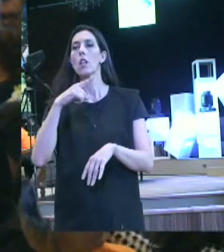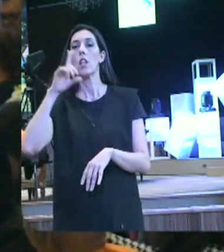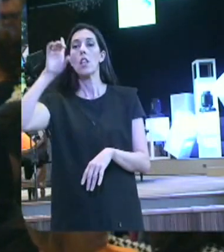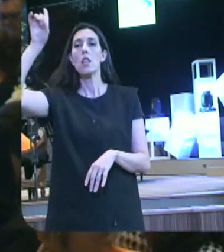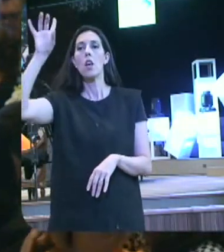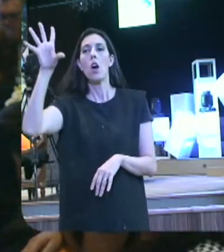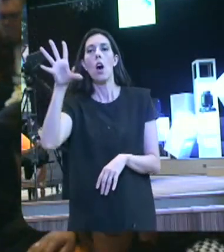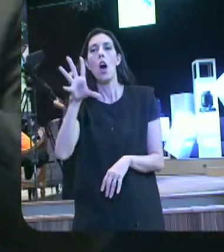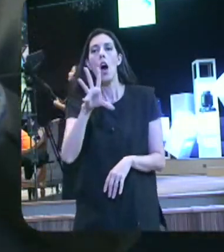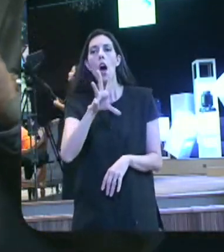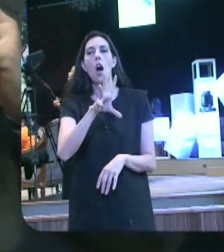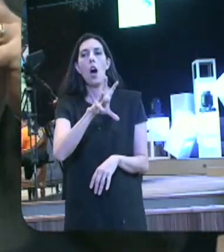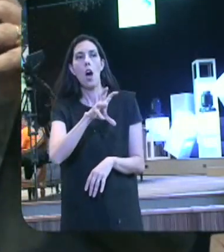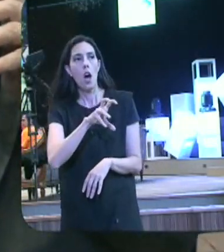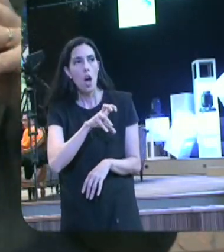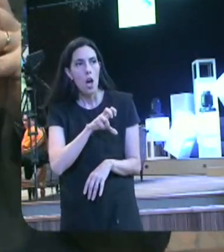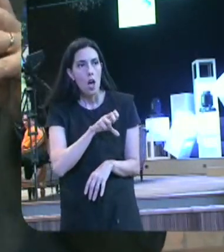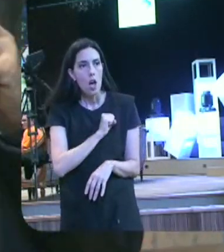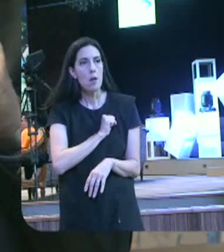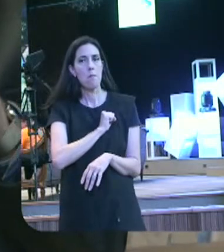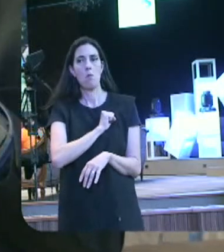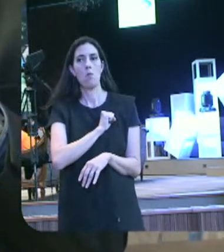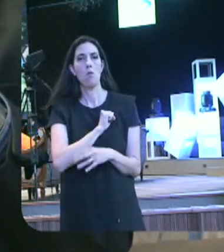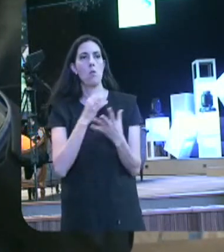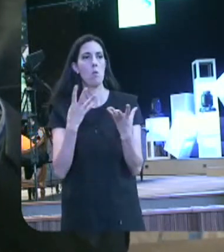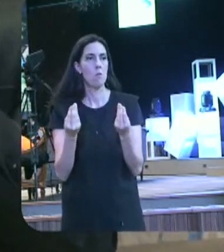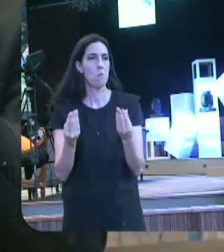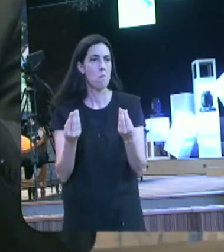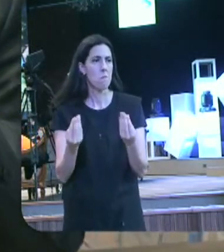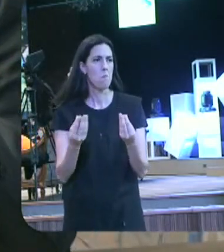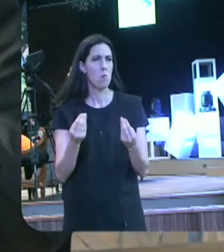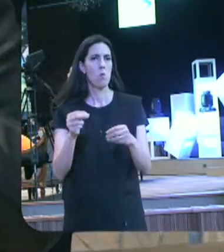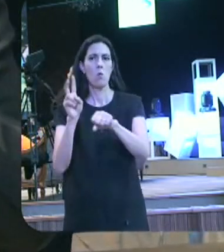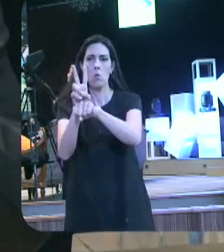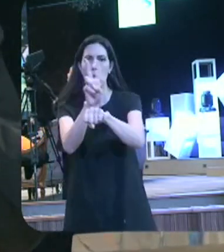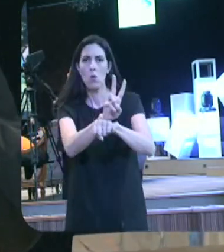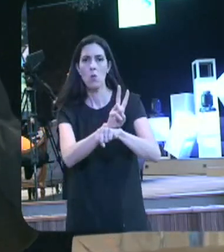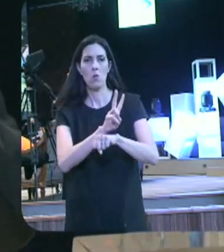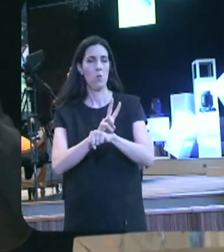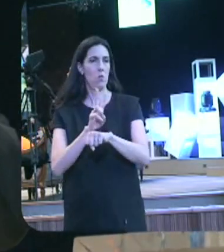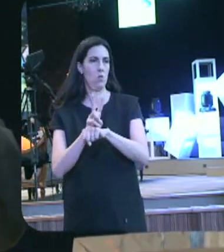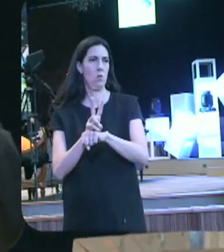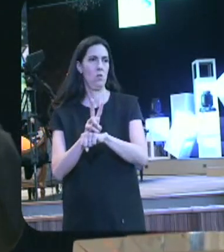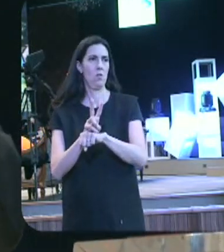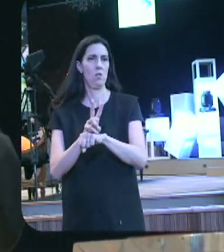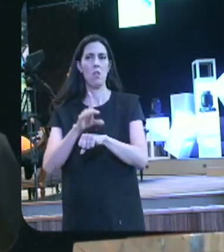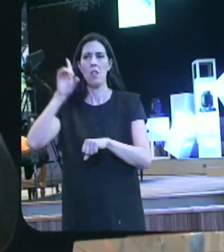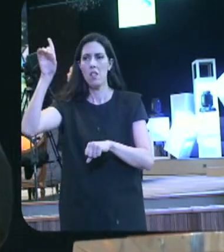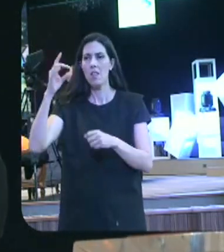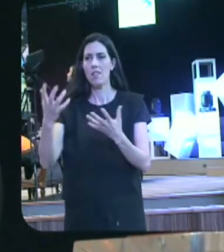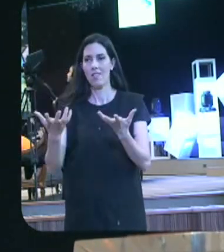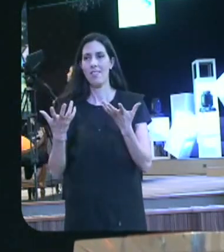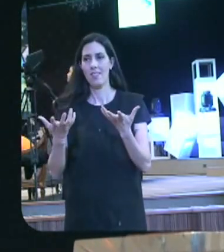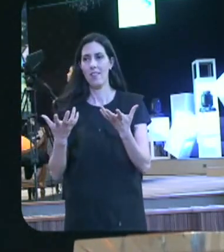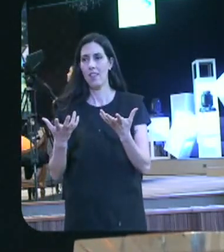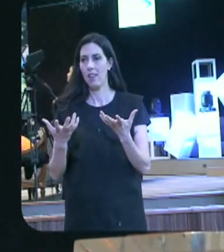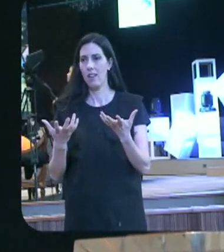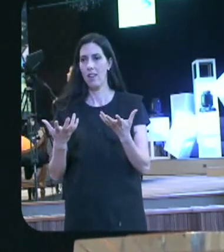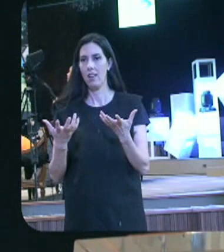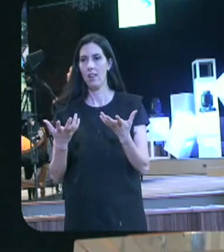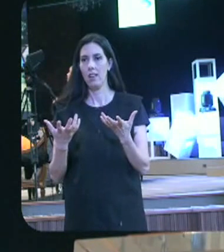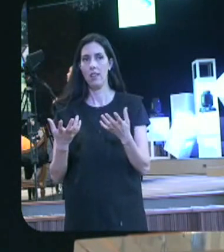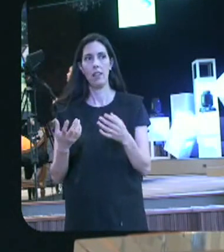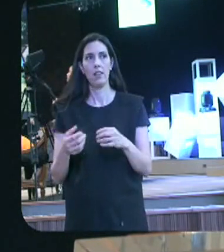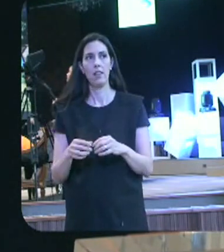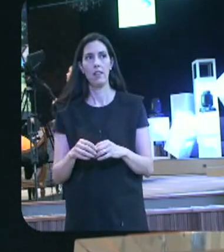na nossa vida, como um bálsamo da graça dele. Então agora, enquanto a gente está cantando, vai chegando aqui para a